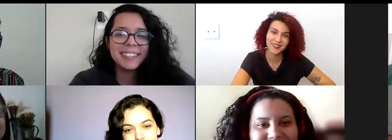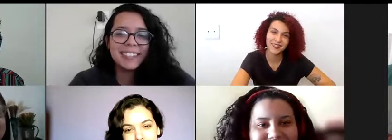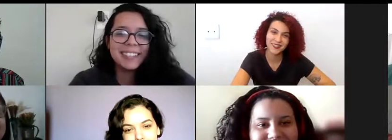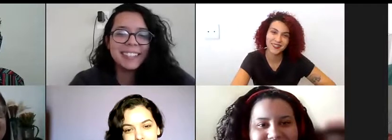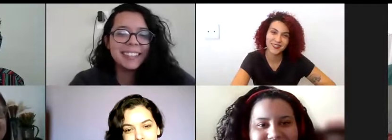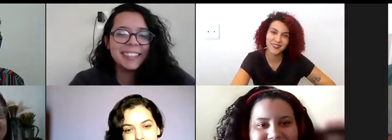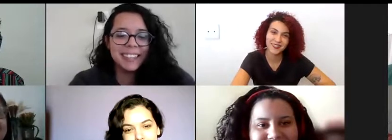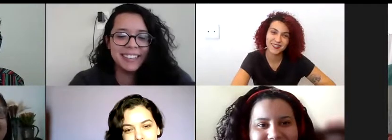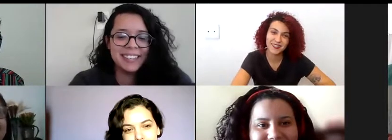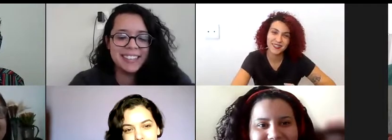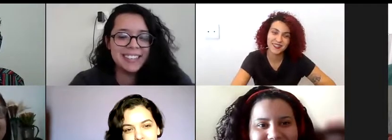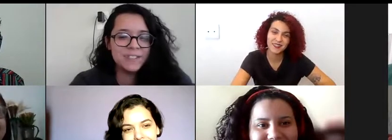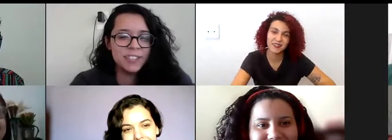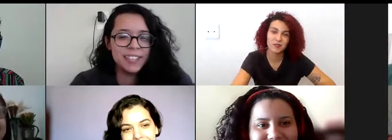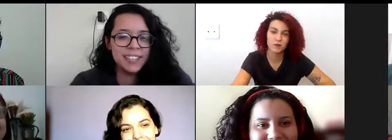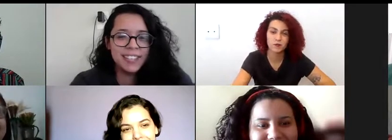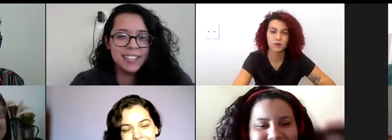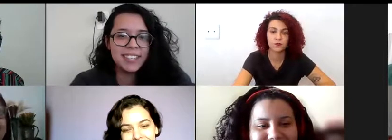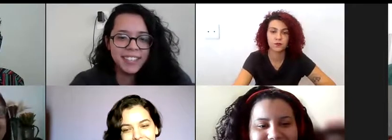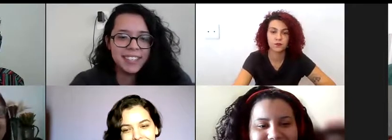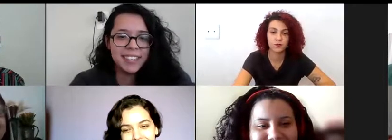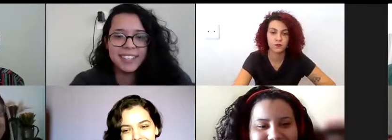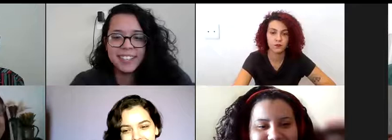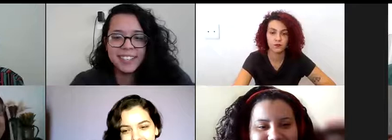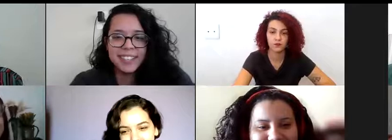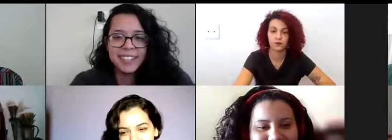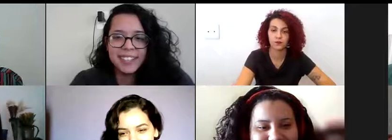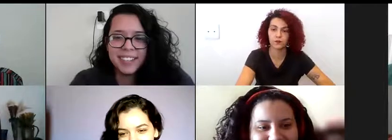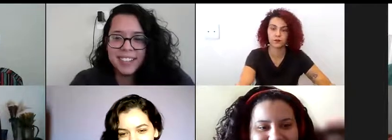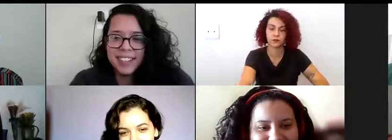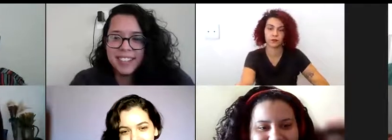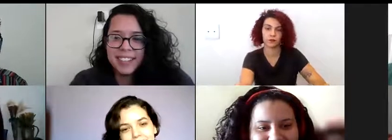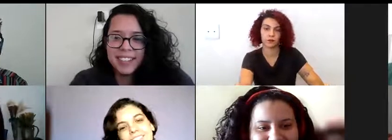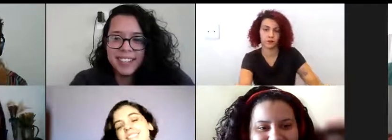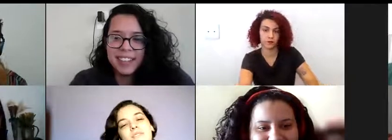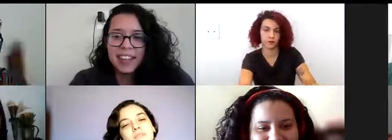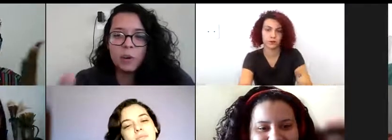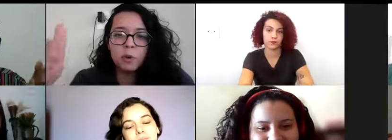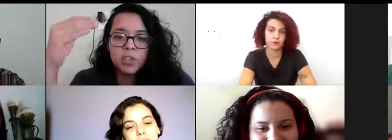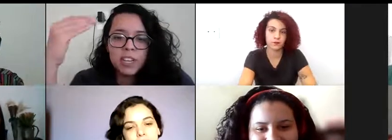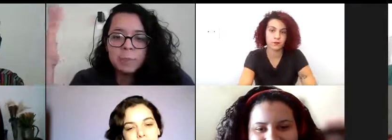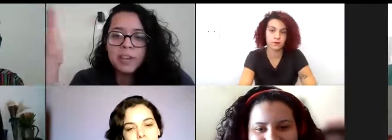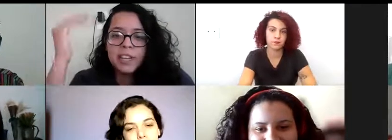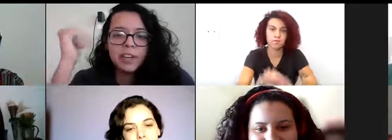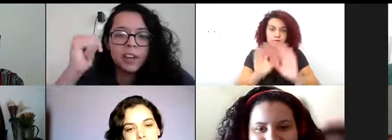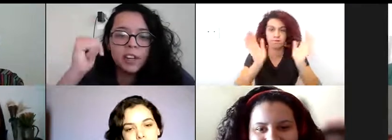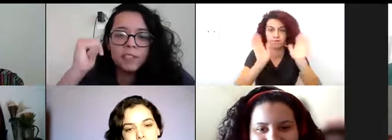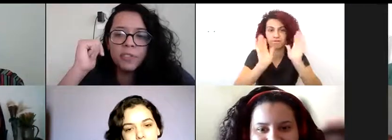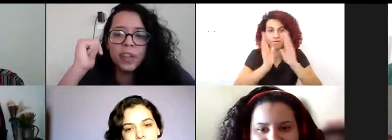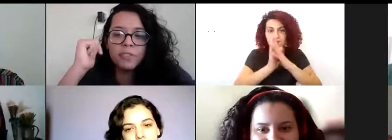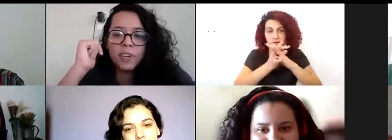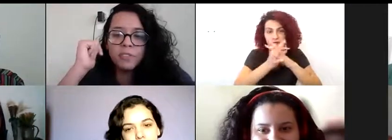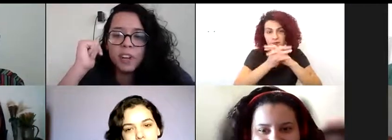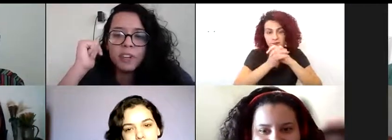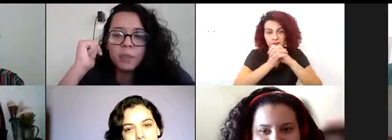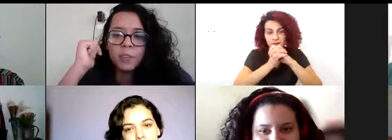o CS foi foi pronto beijo ti sempre liga